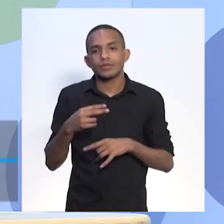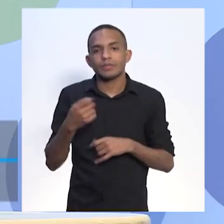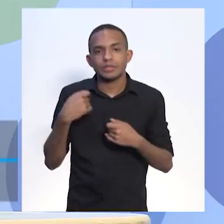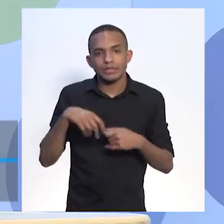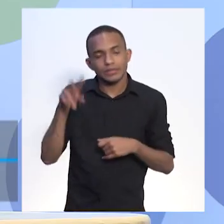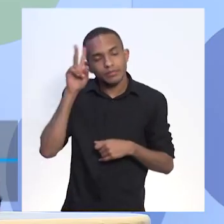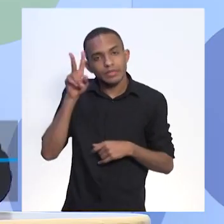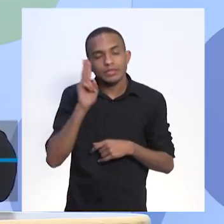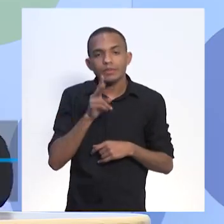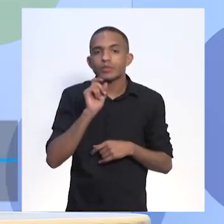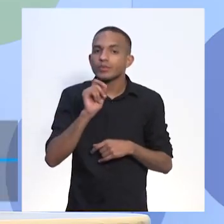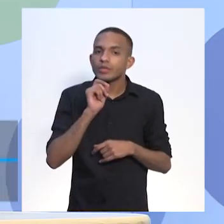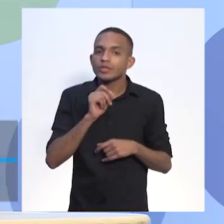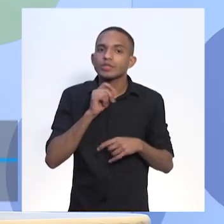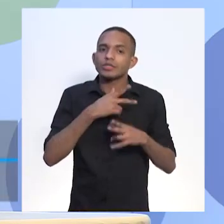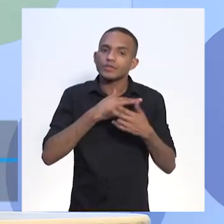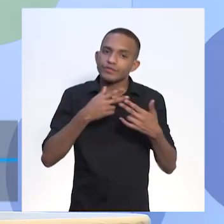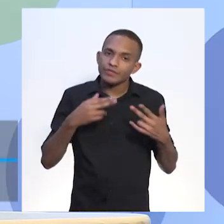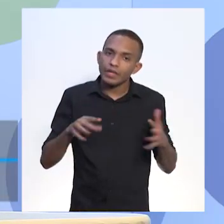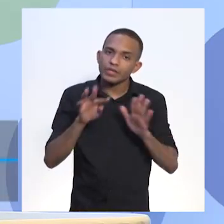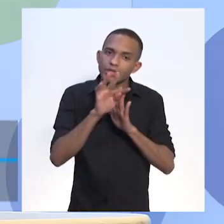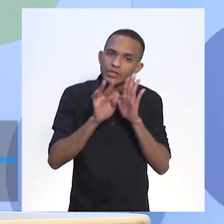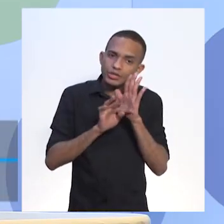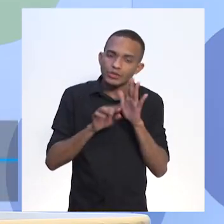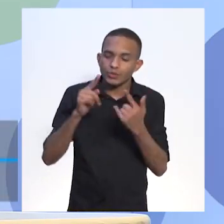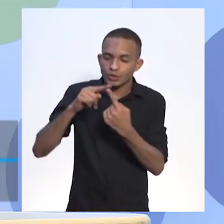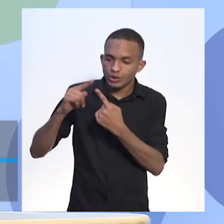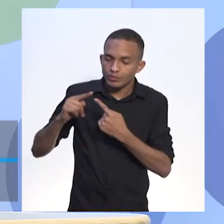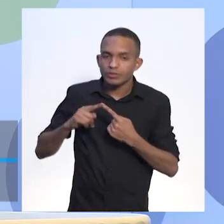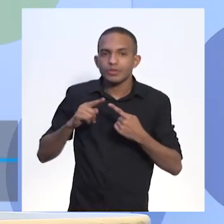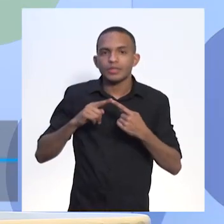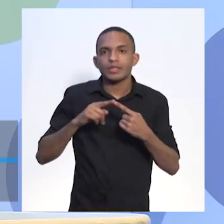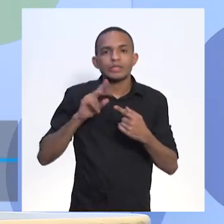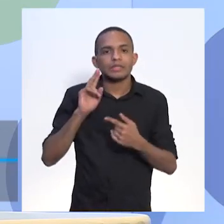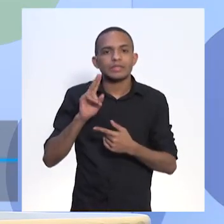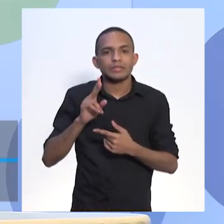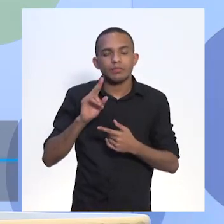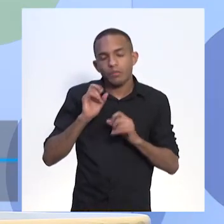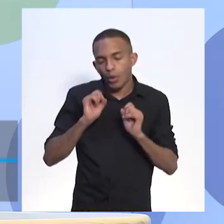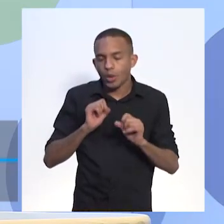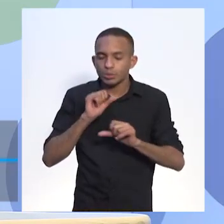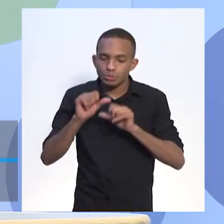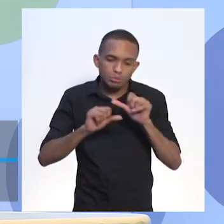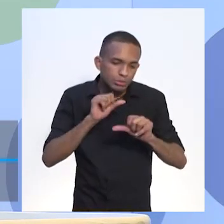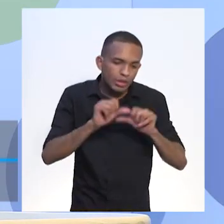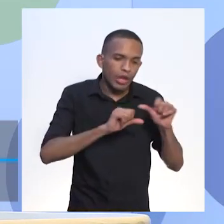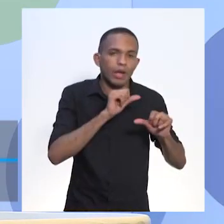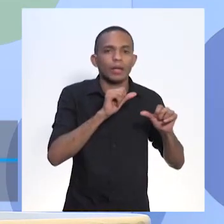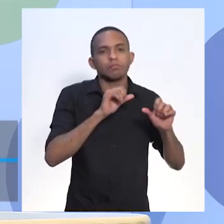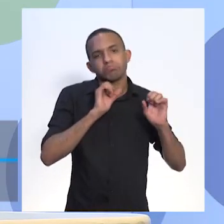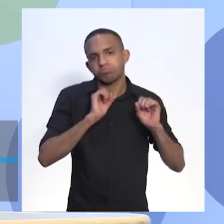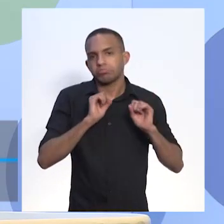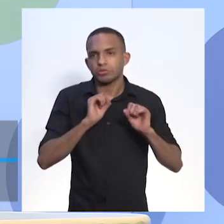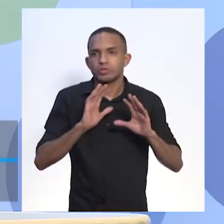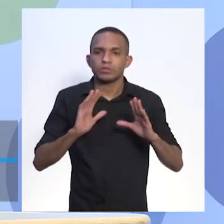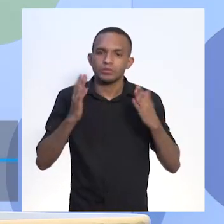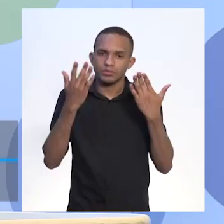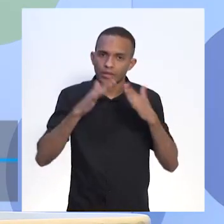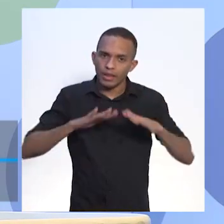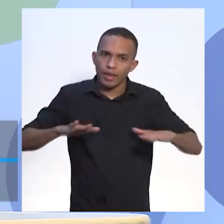gêneros textuais, eles são relativamente estáveis. Então, pode ser que você tenha algumas mudanças, né, de